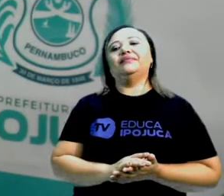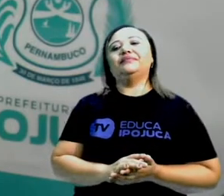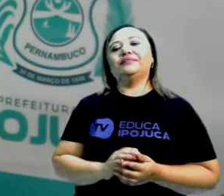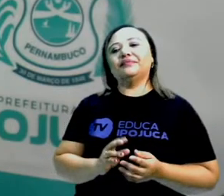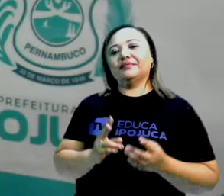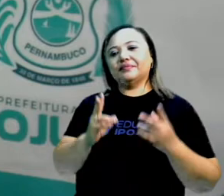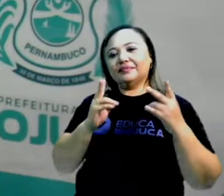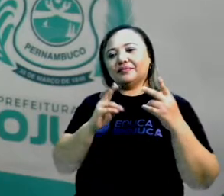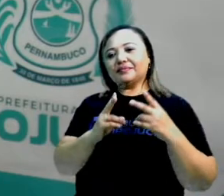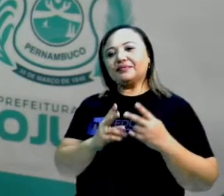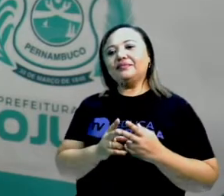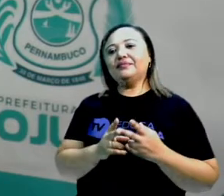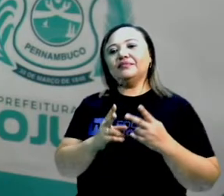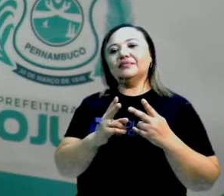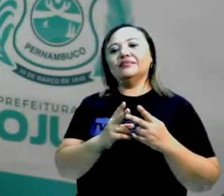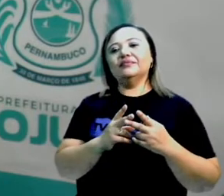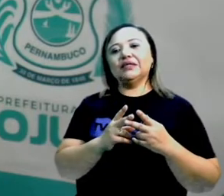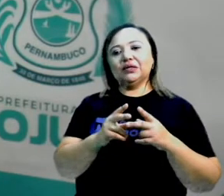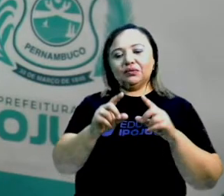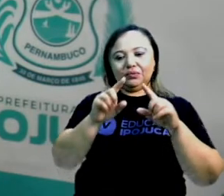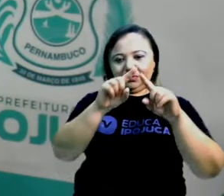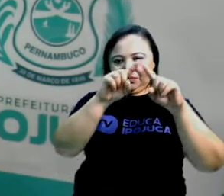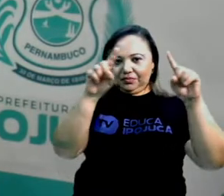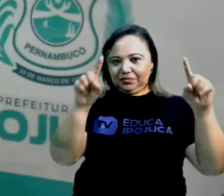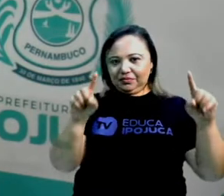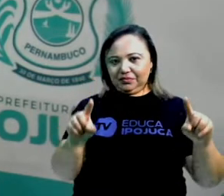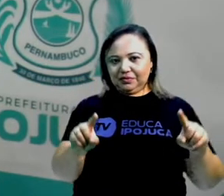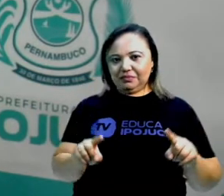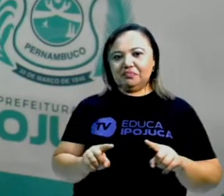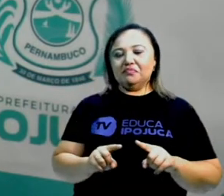elas têm o mesmo tamanho, tá certo?